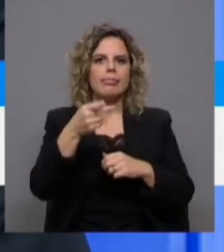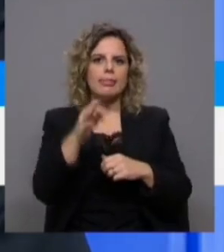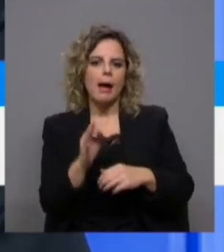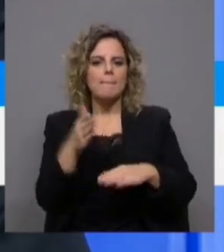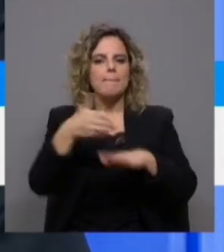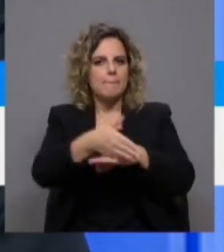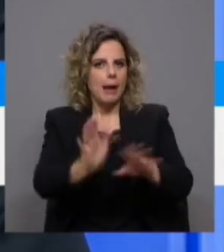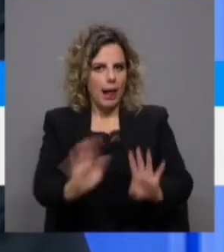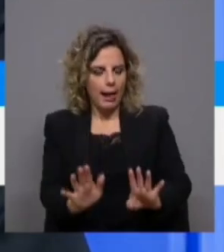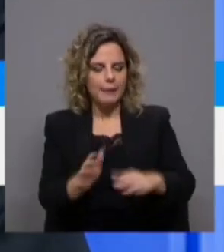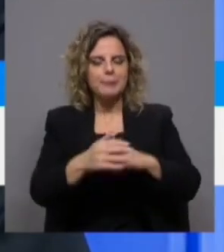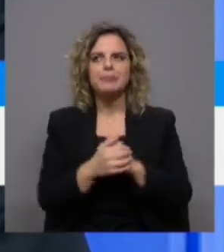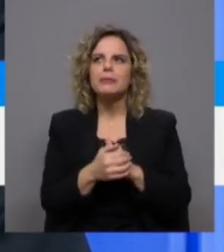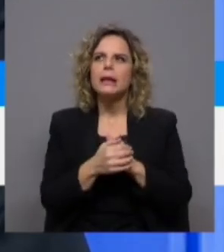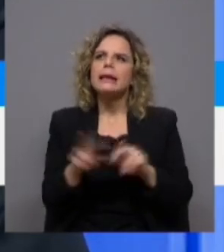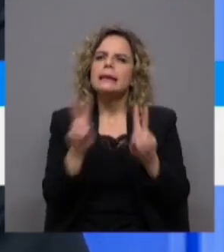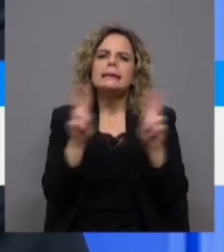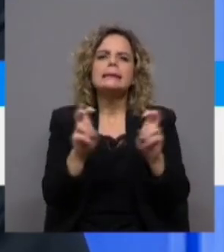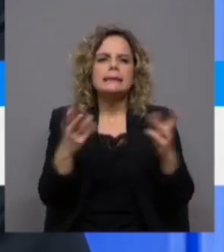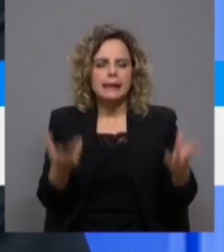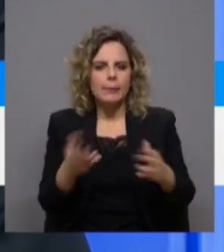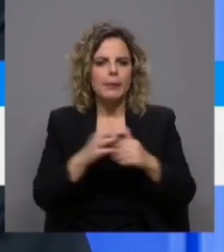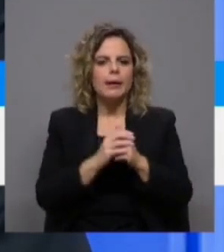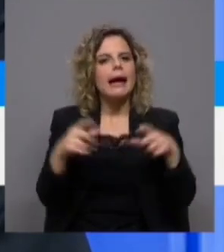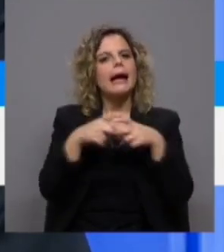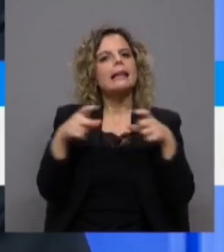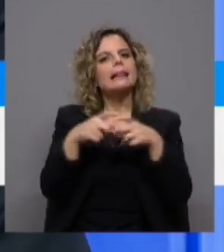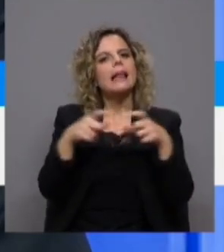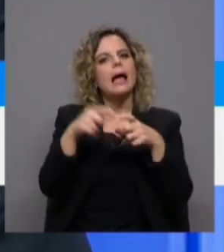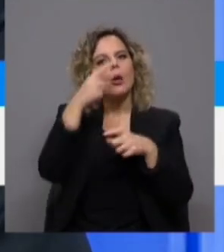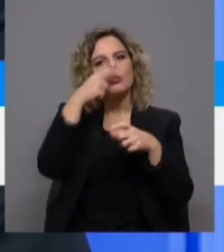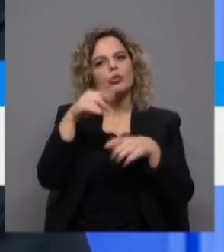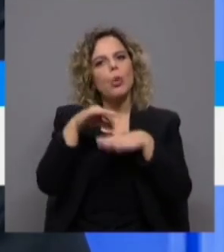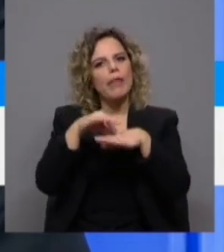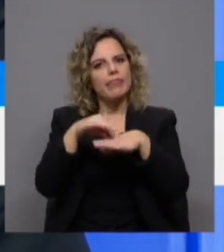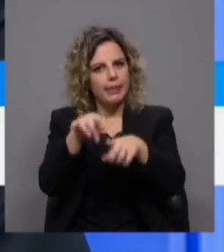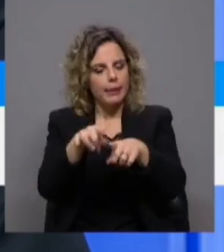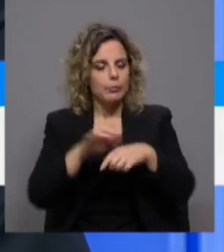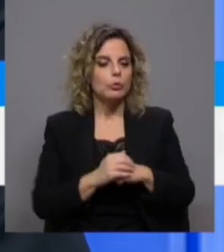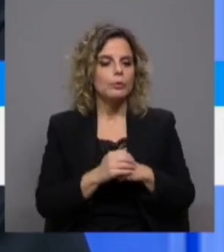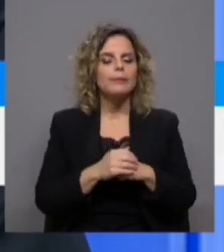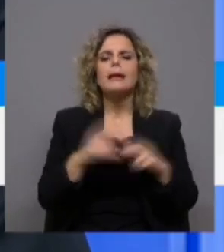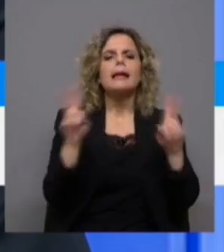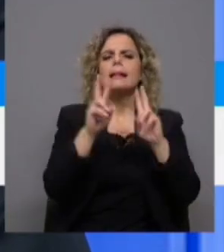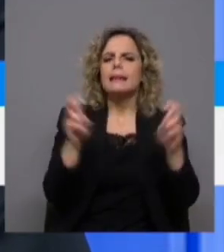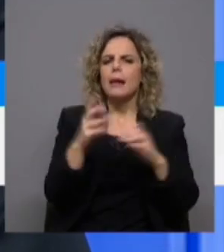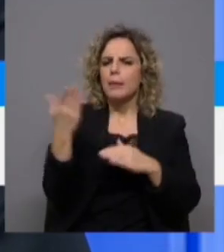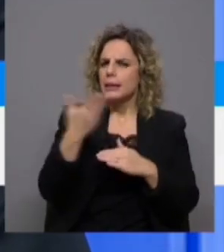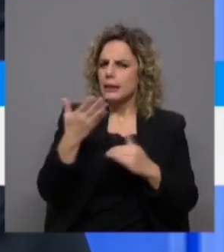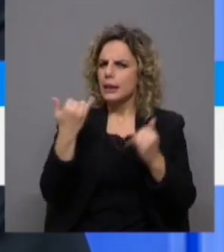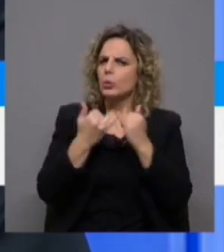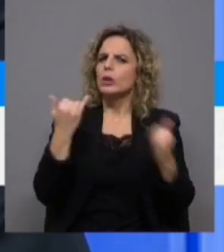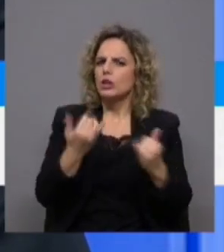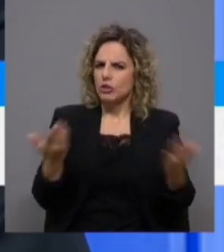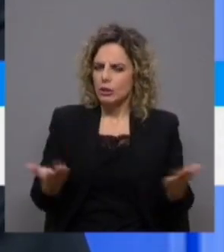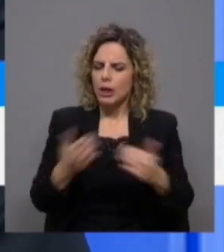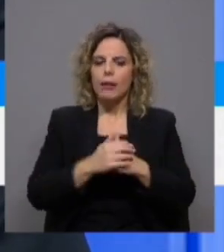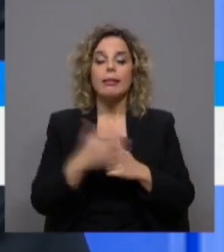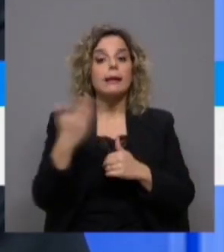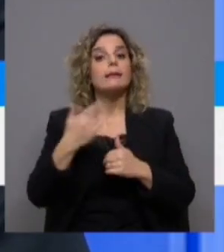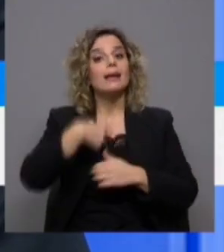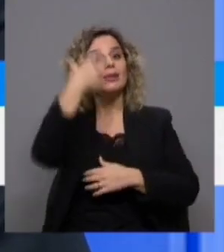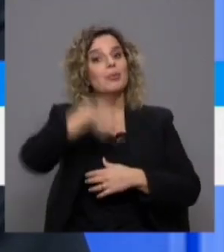o tema do cartão do adepto o tema dos direitos digitais de